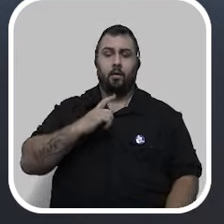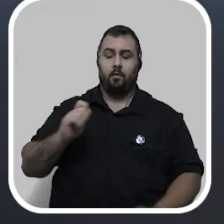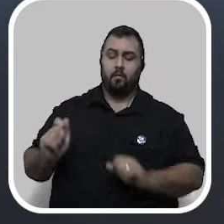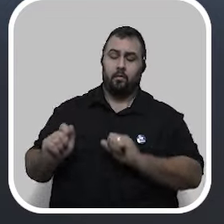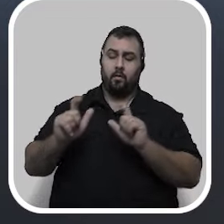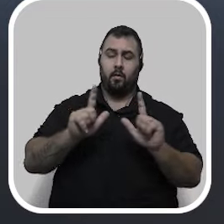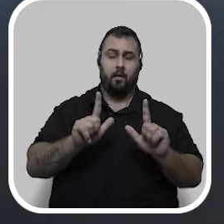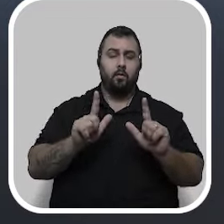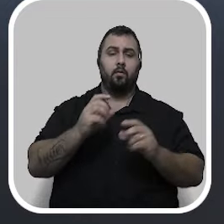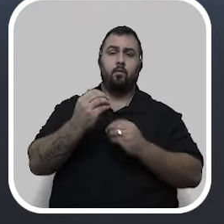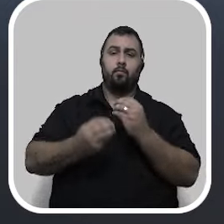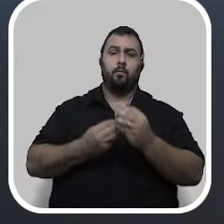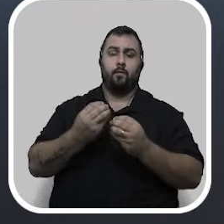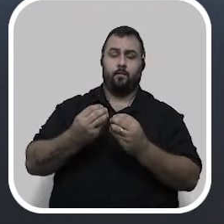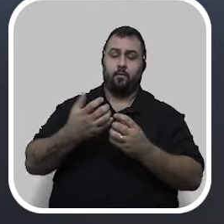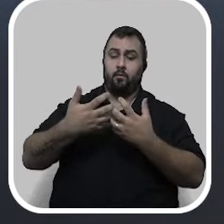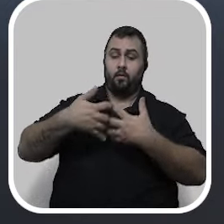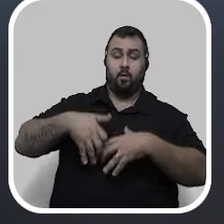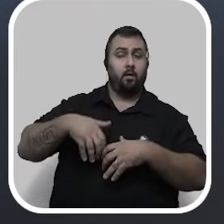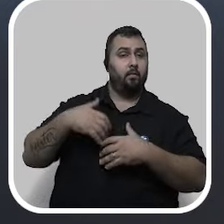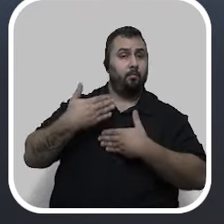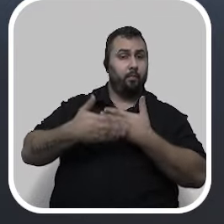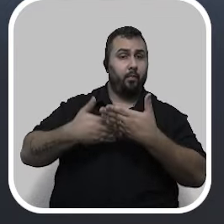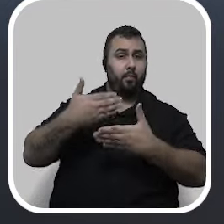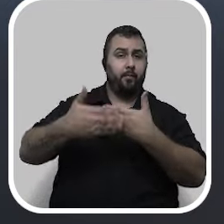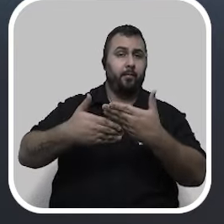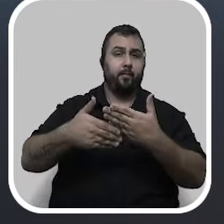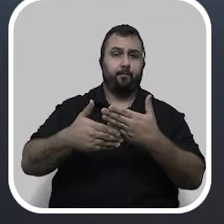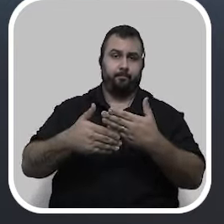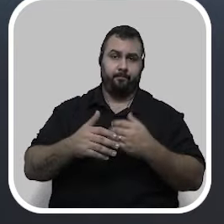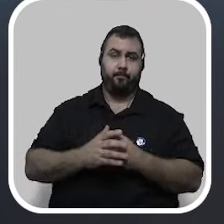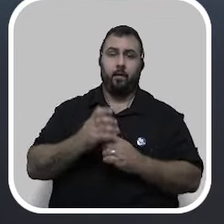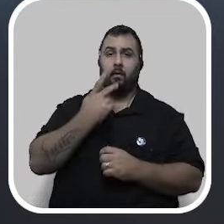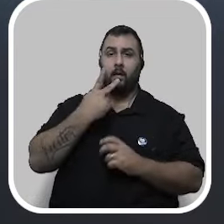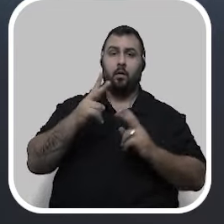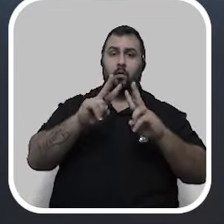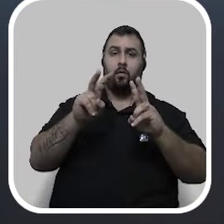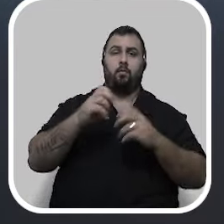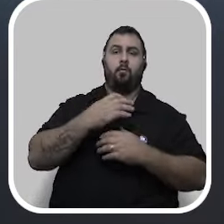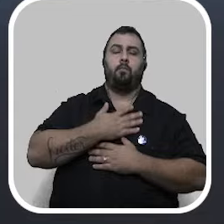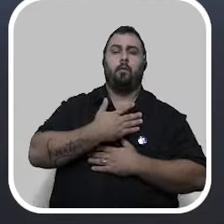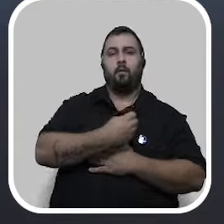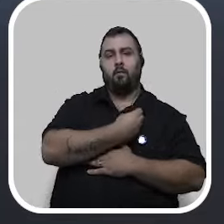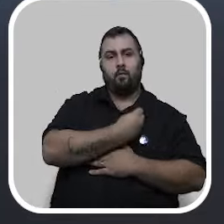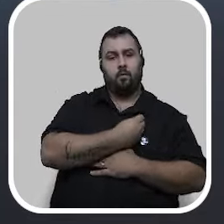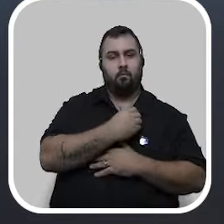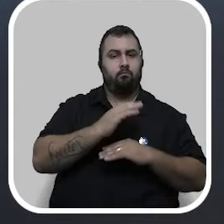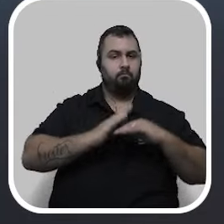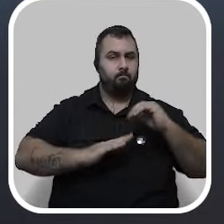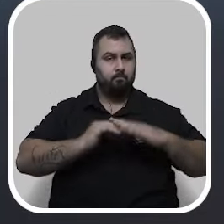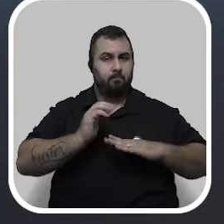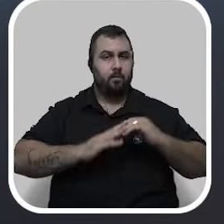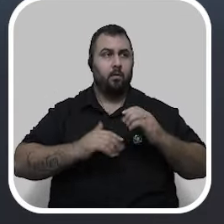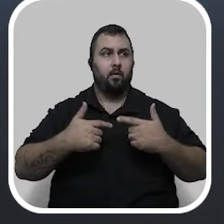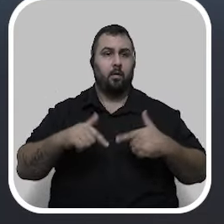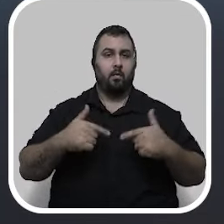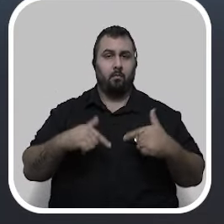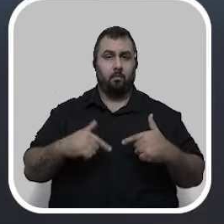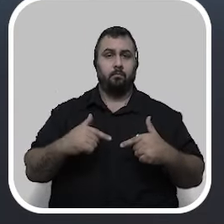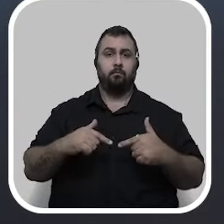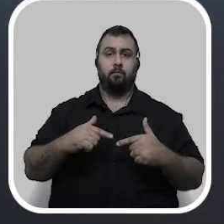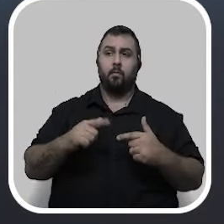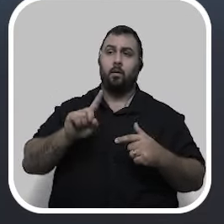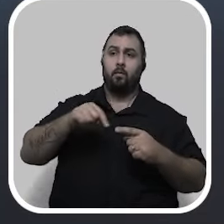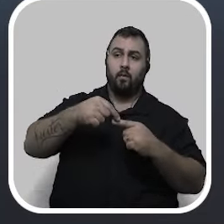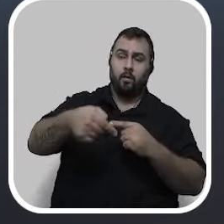um pouco de como é esse processo falar um pouquinho da minha carreira e no final a gente vai abrir para algumas perguntas